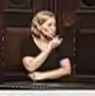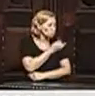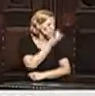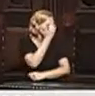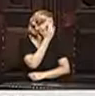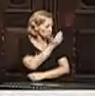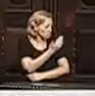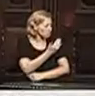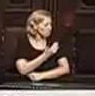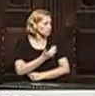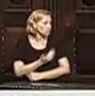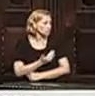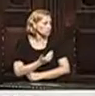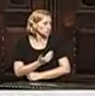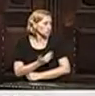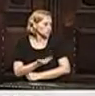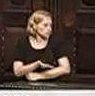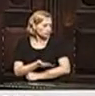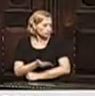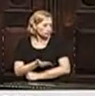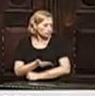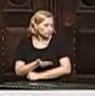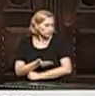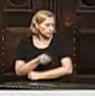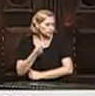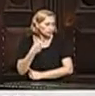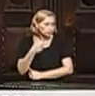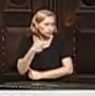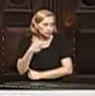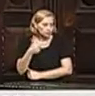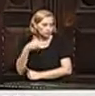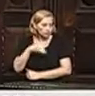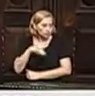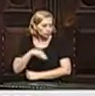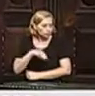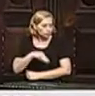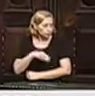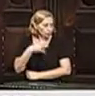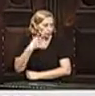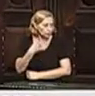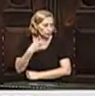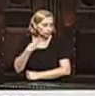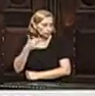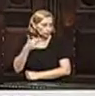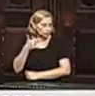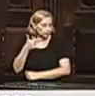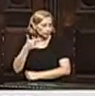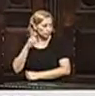entusiasmo ter excedido em 2 minutos e 45 segundos o tempo regulamentar.